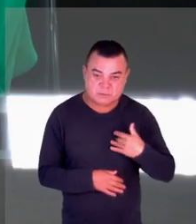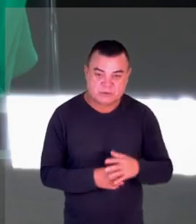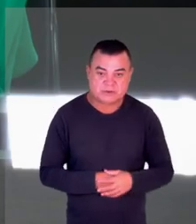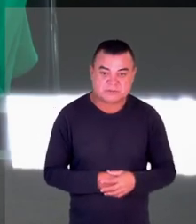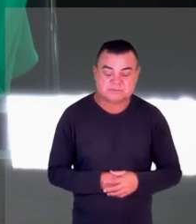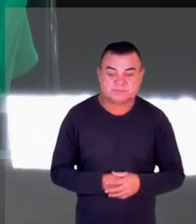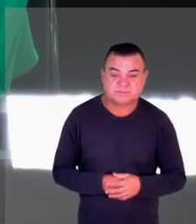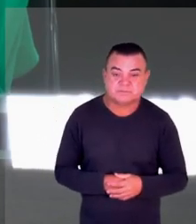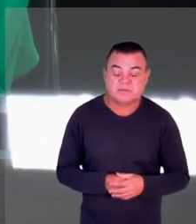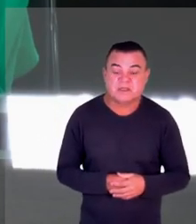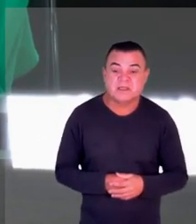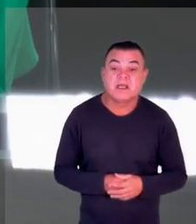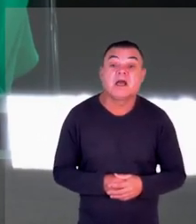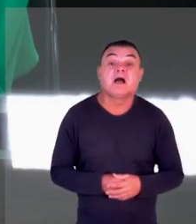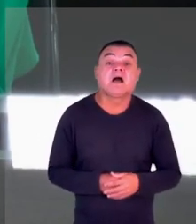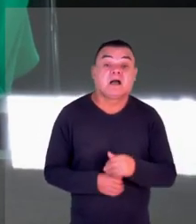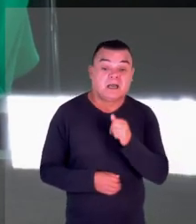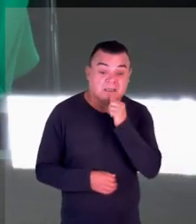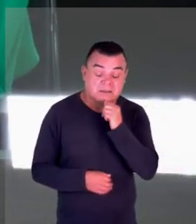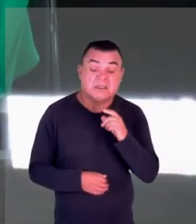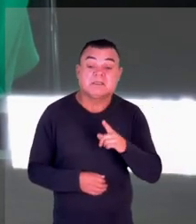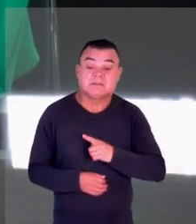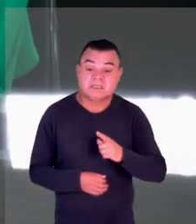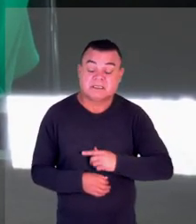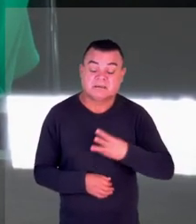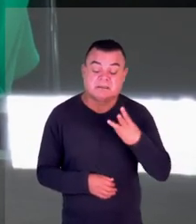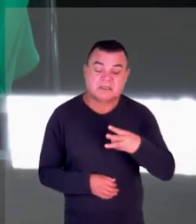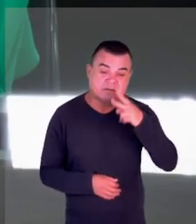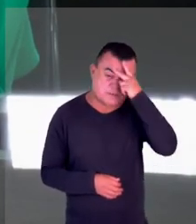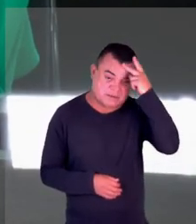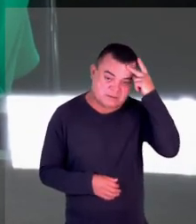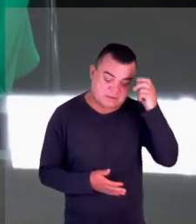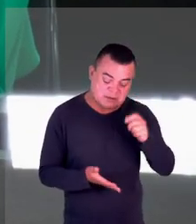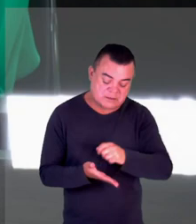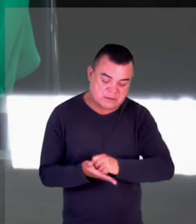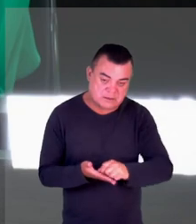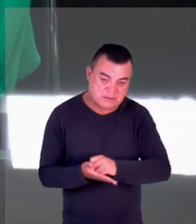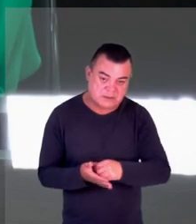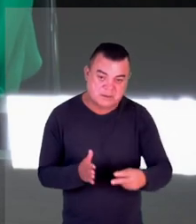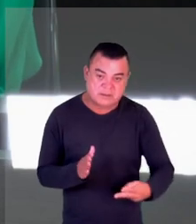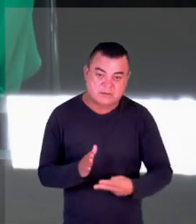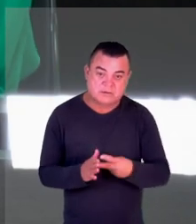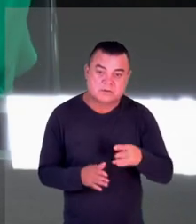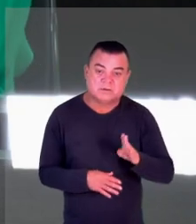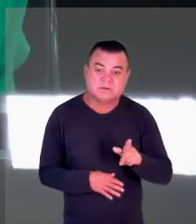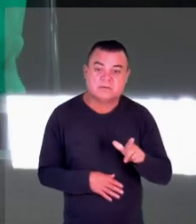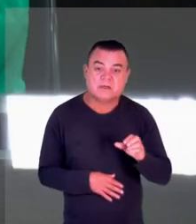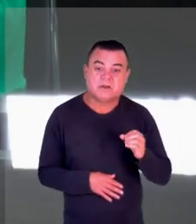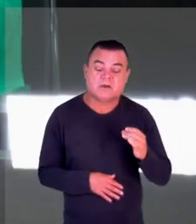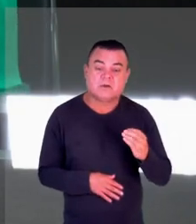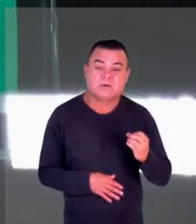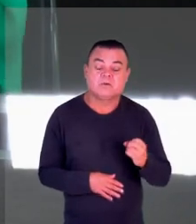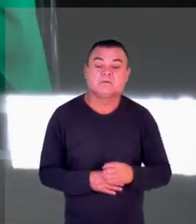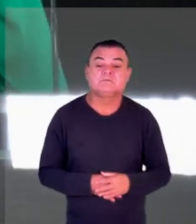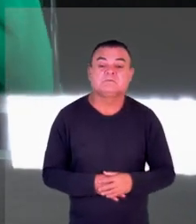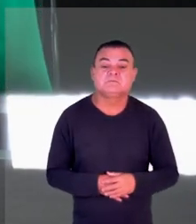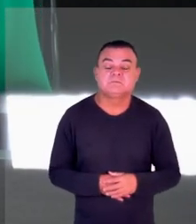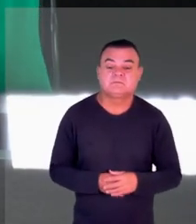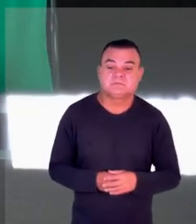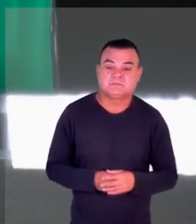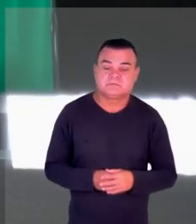três pessoas inscritas pro segundo bloco E aí e eu começo com Dr Olímpio tá aos Dr Olímpio